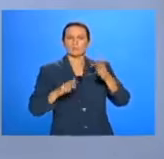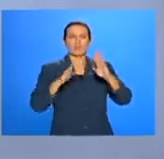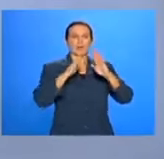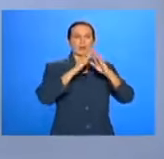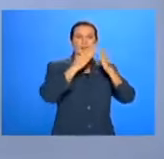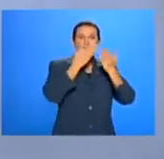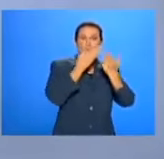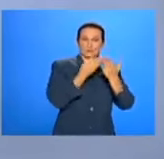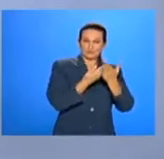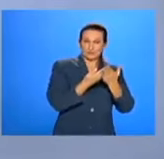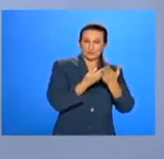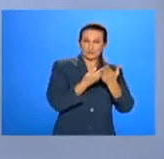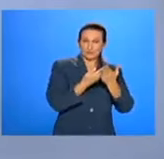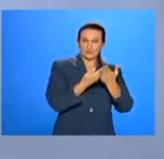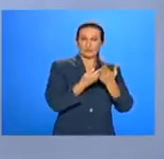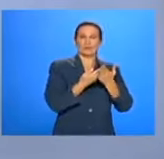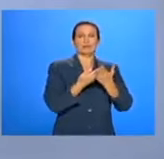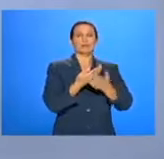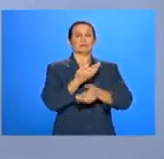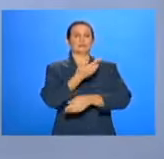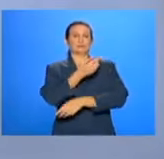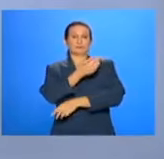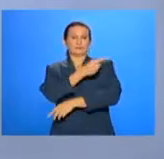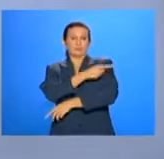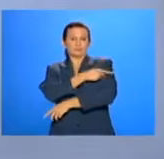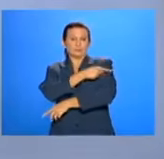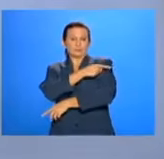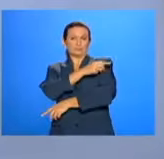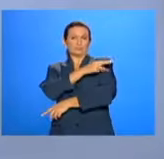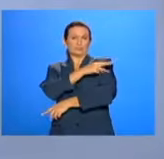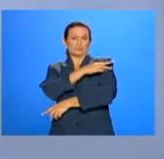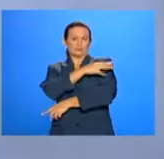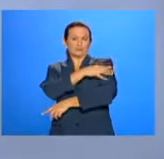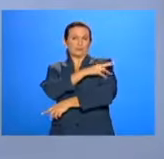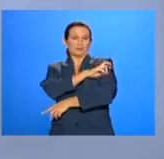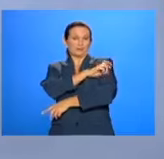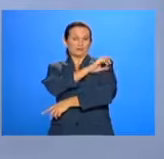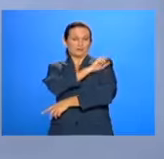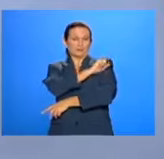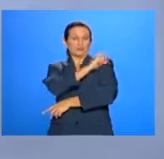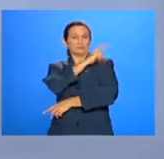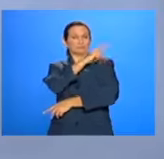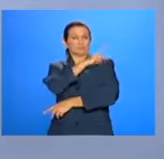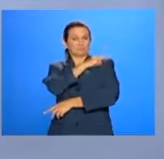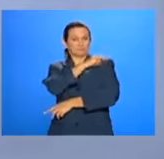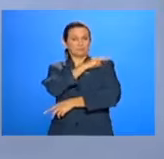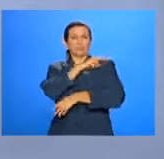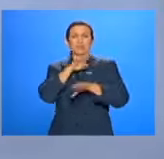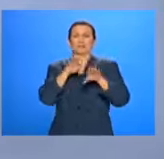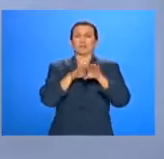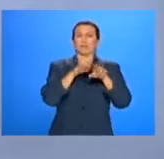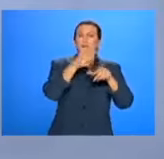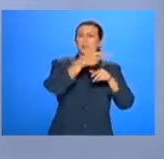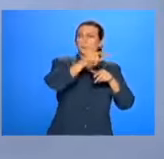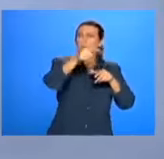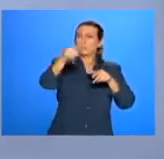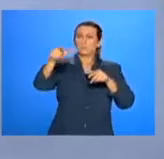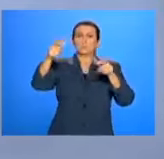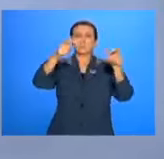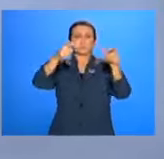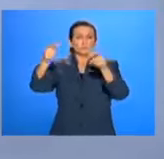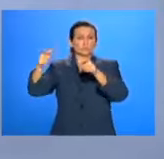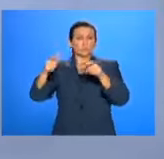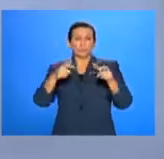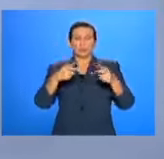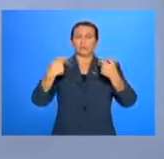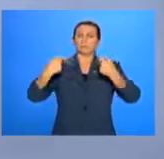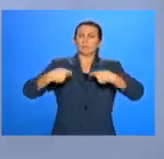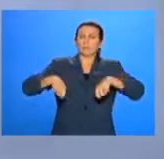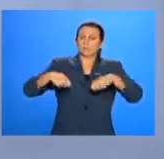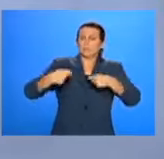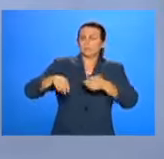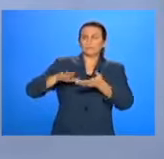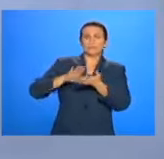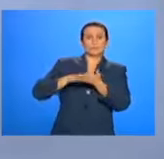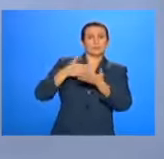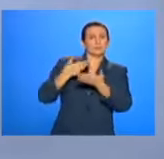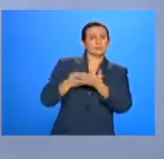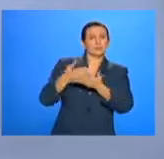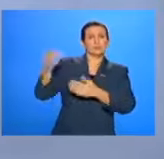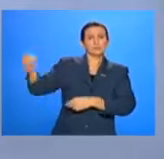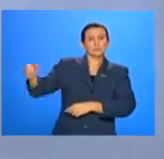nível médio e superior e em outros locais que exista a necessidade da interlocução em